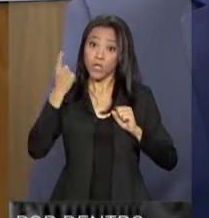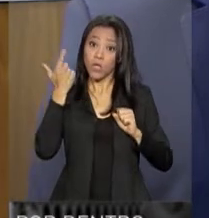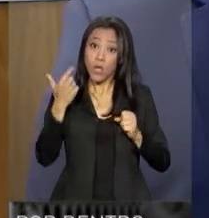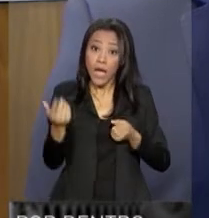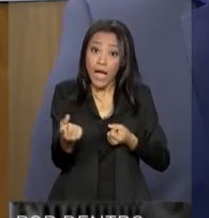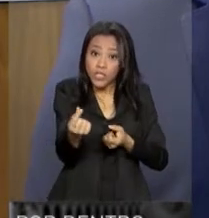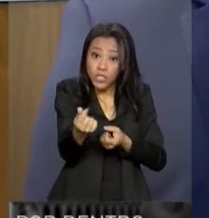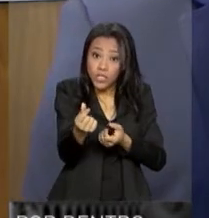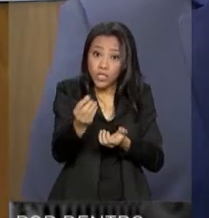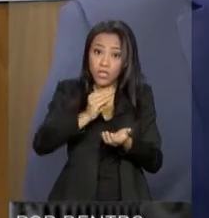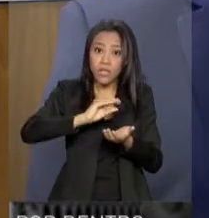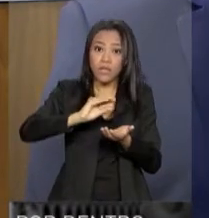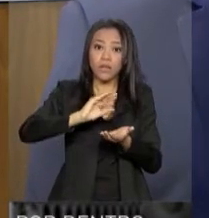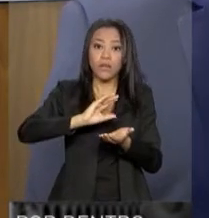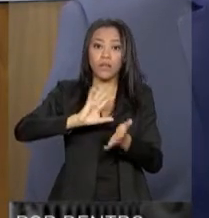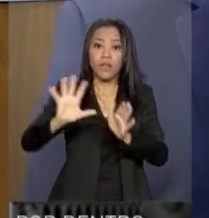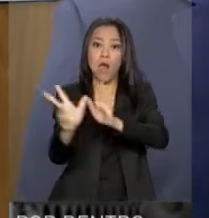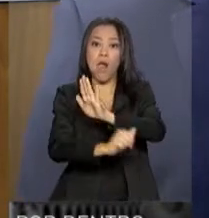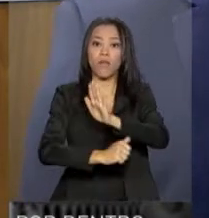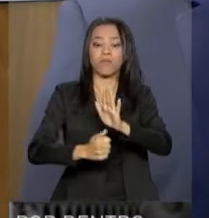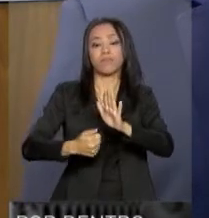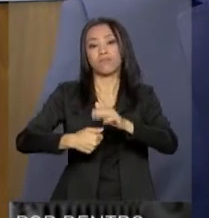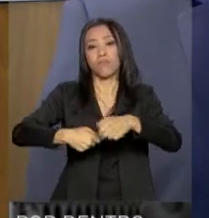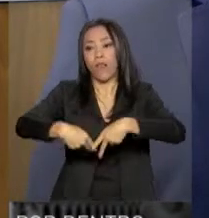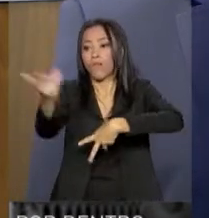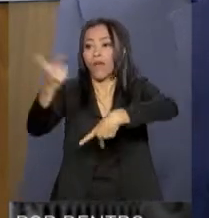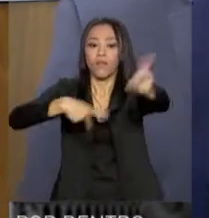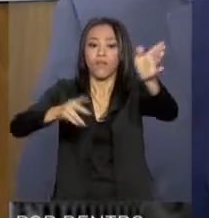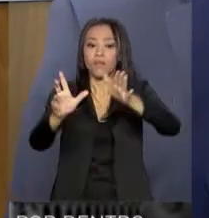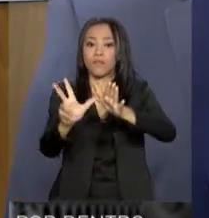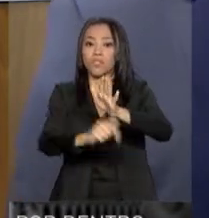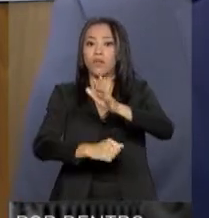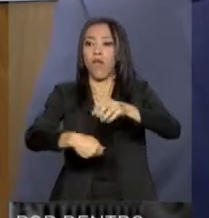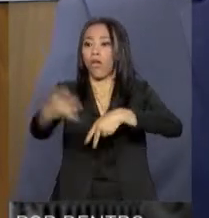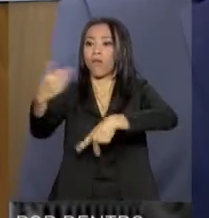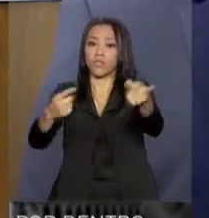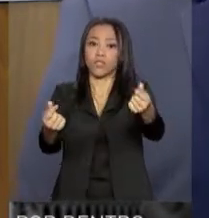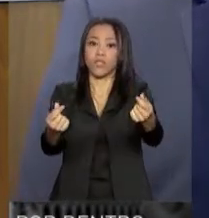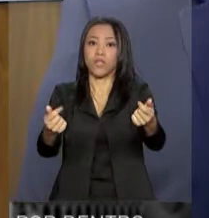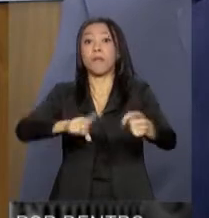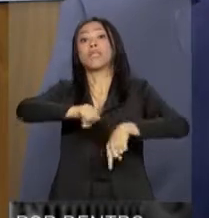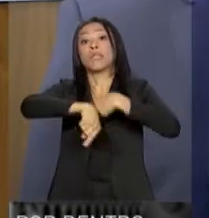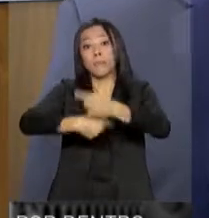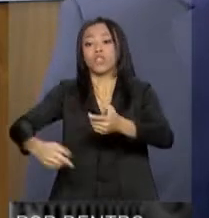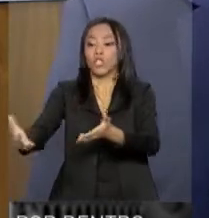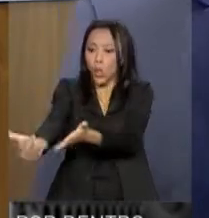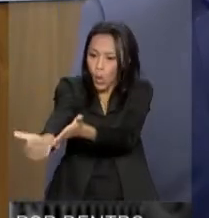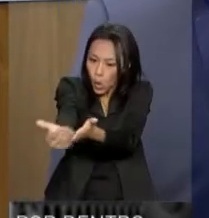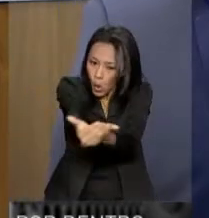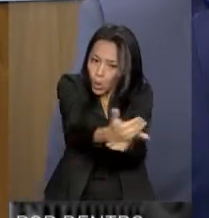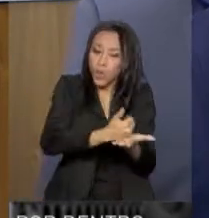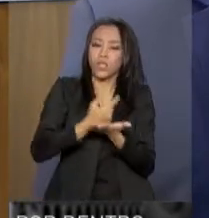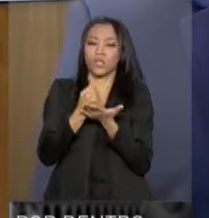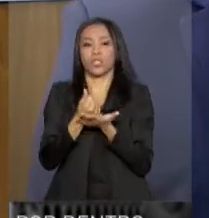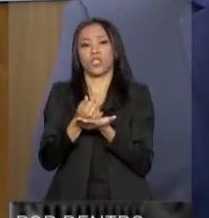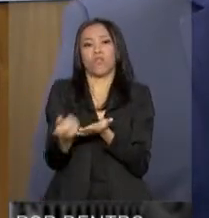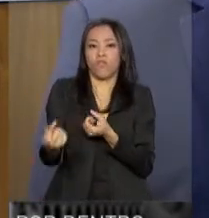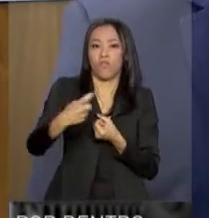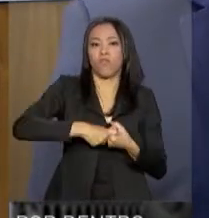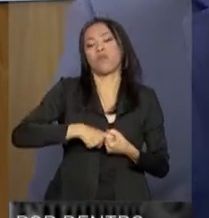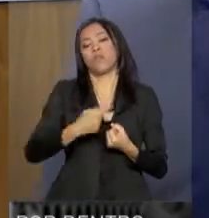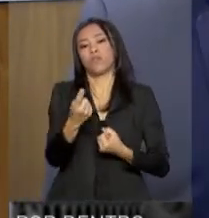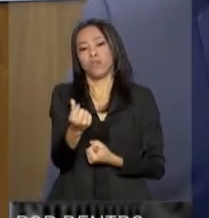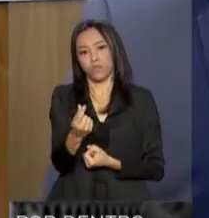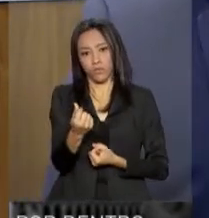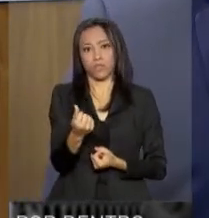acho que é uma parte importantíssima dentro da corrupção não adianta o brasil hoje tem um nível muito baixo de recuperação de recursos públicos desviados